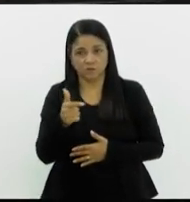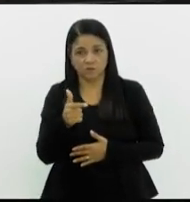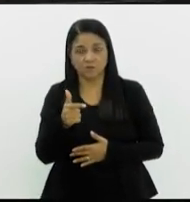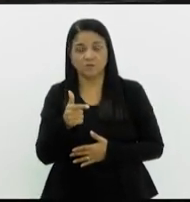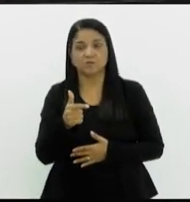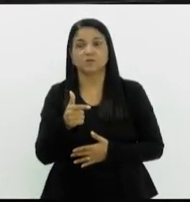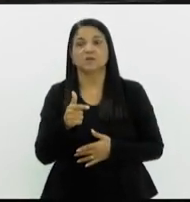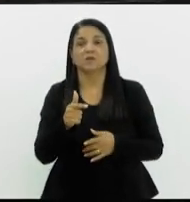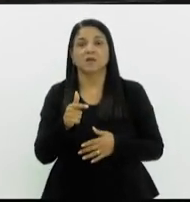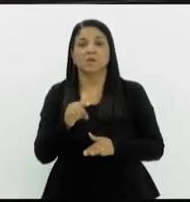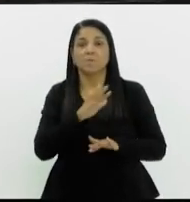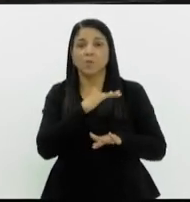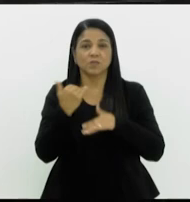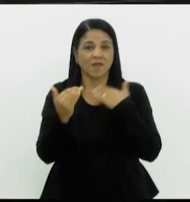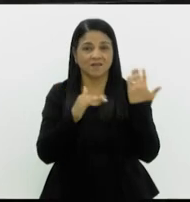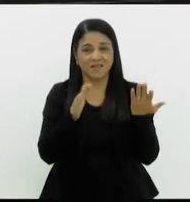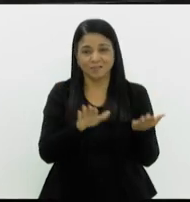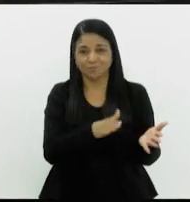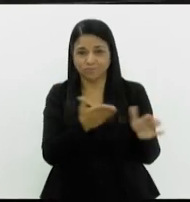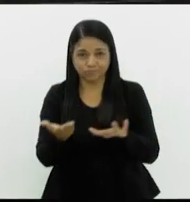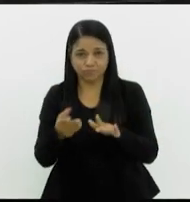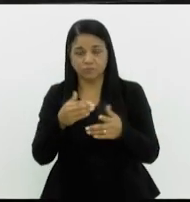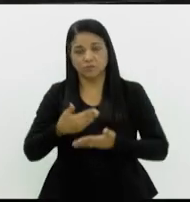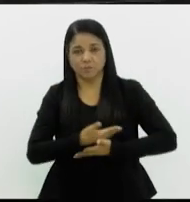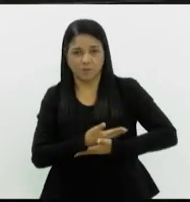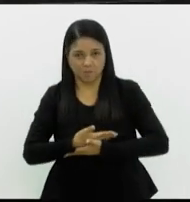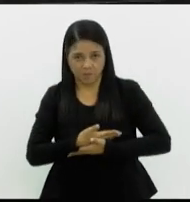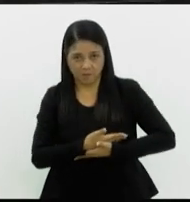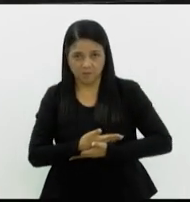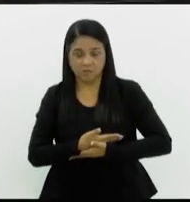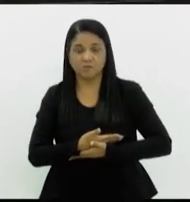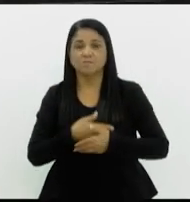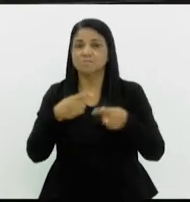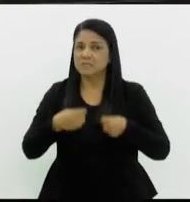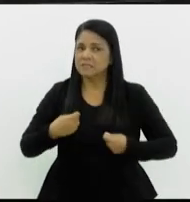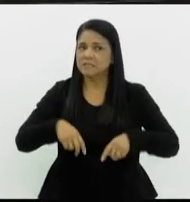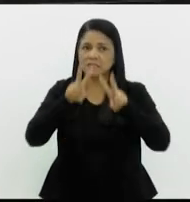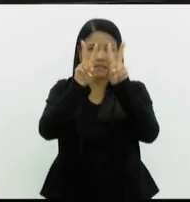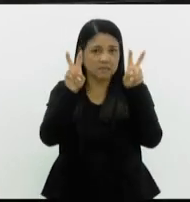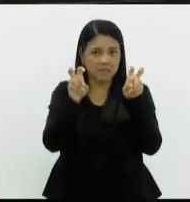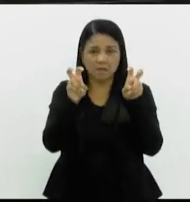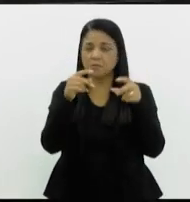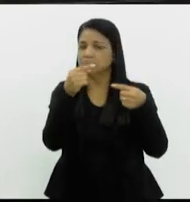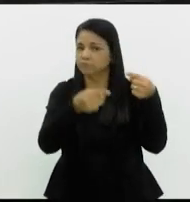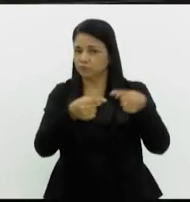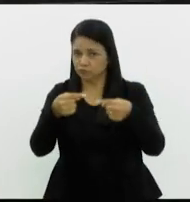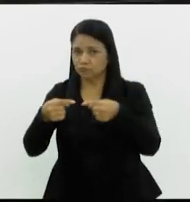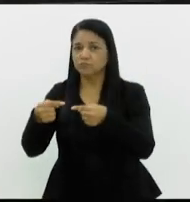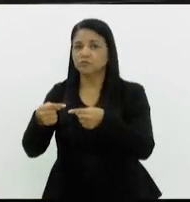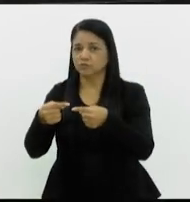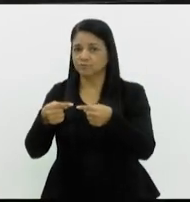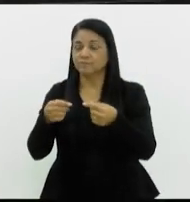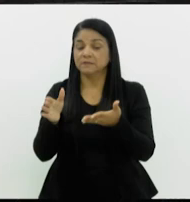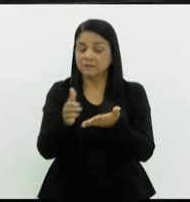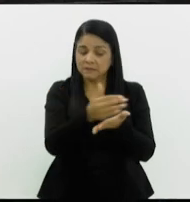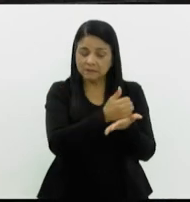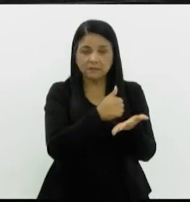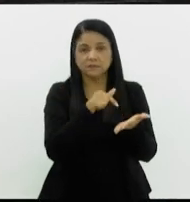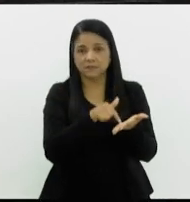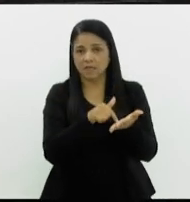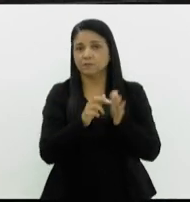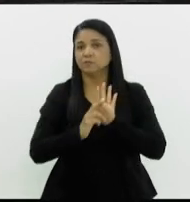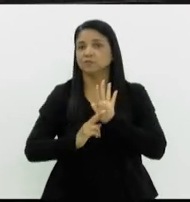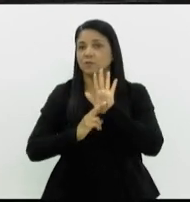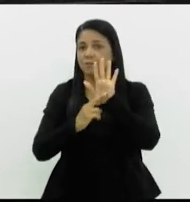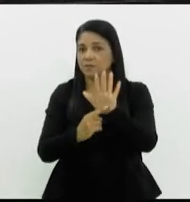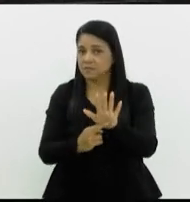mortalidade materna. Esse é um tema que a gente precisa falar com muita seriedade, porque esses dados